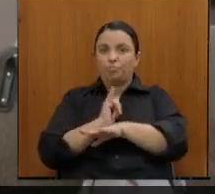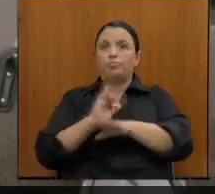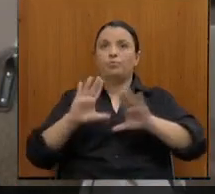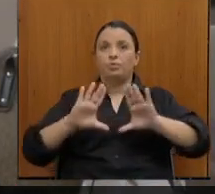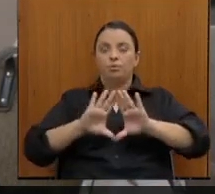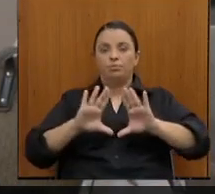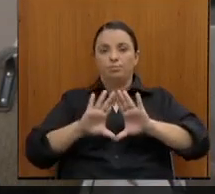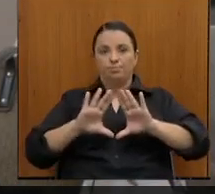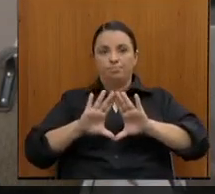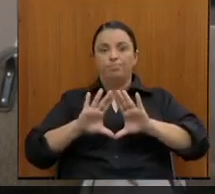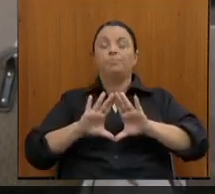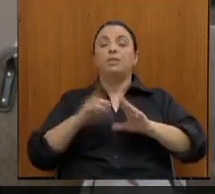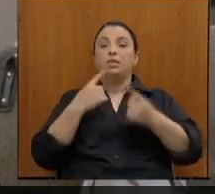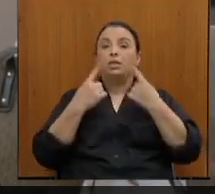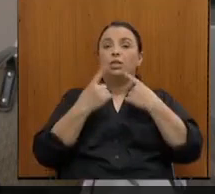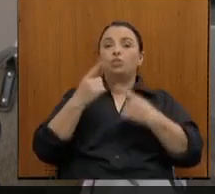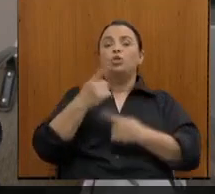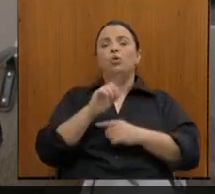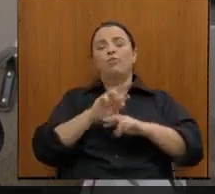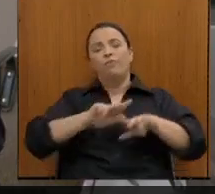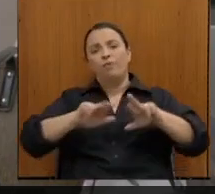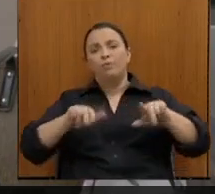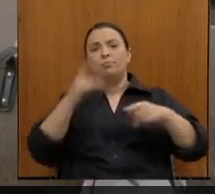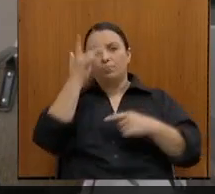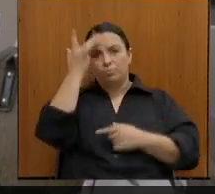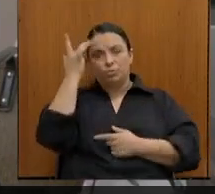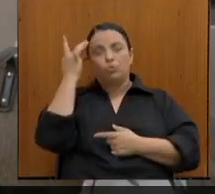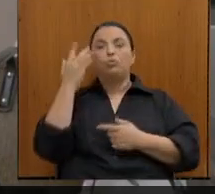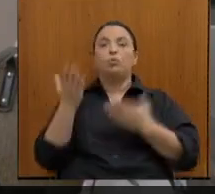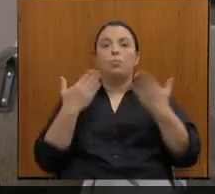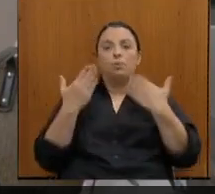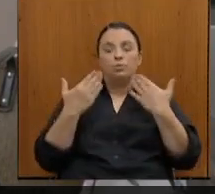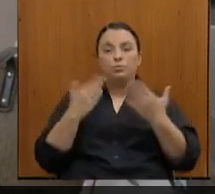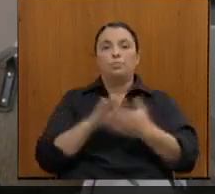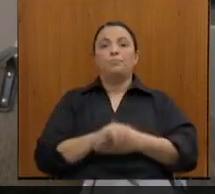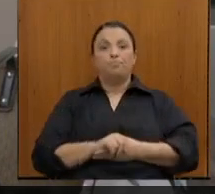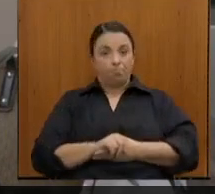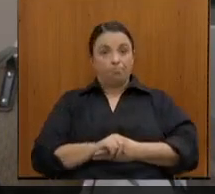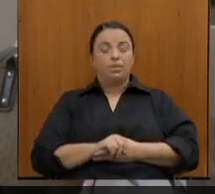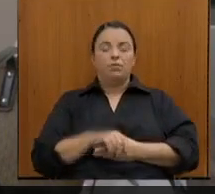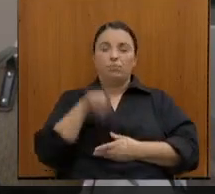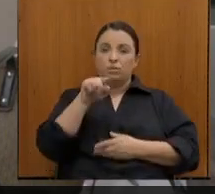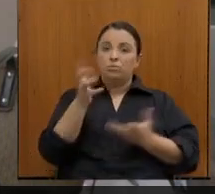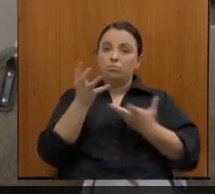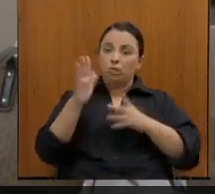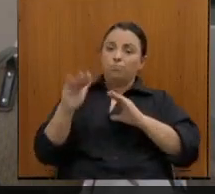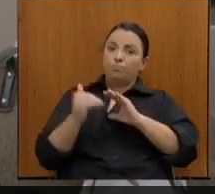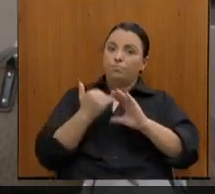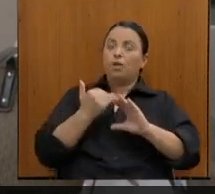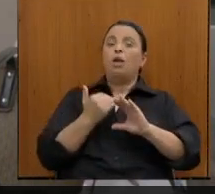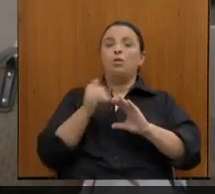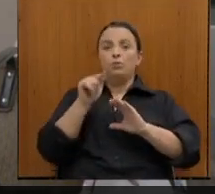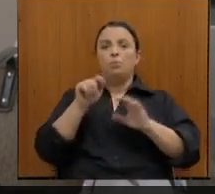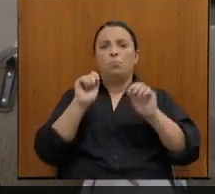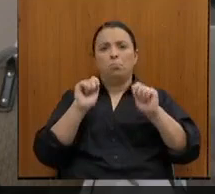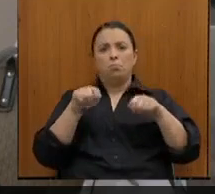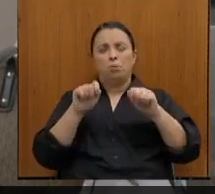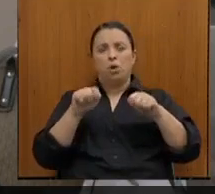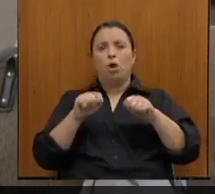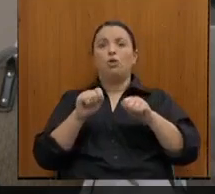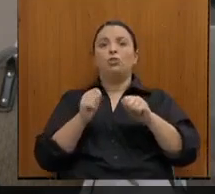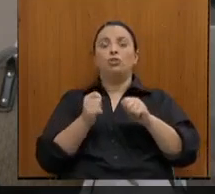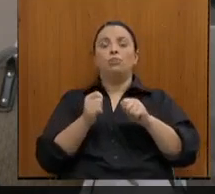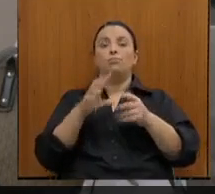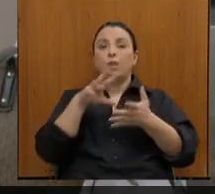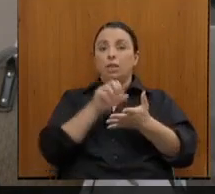de interagir com outros participantes num bate-papo para enviar mensagens o cidadão deverá efetuar o